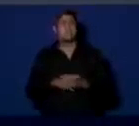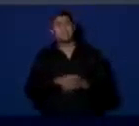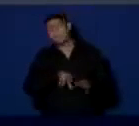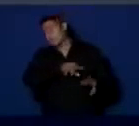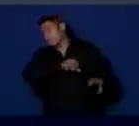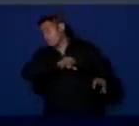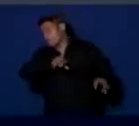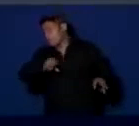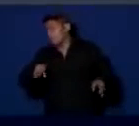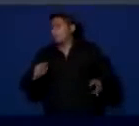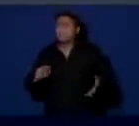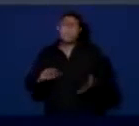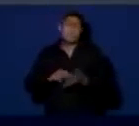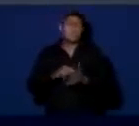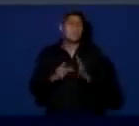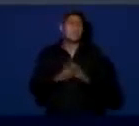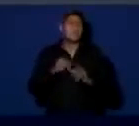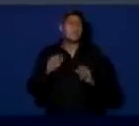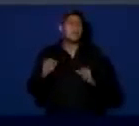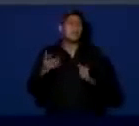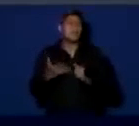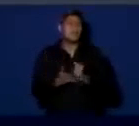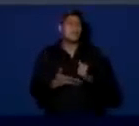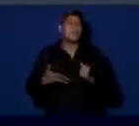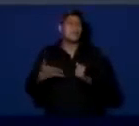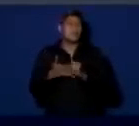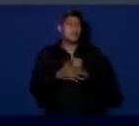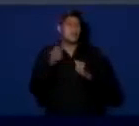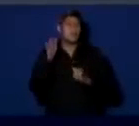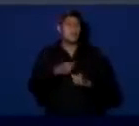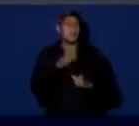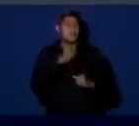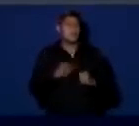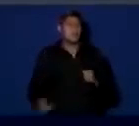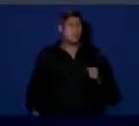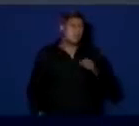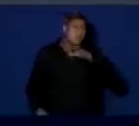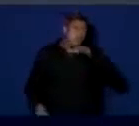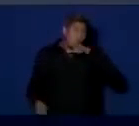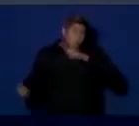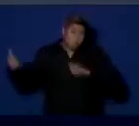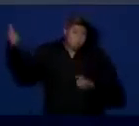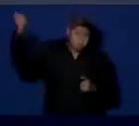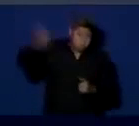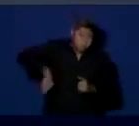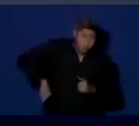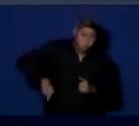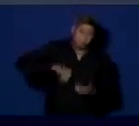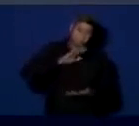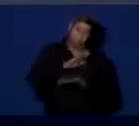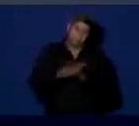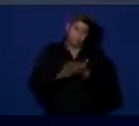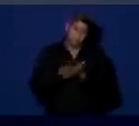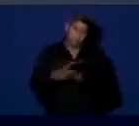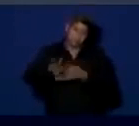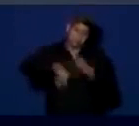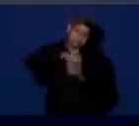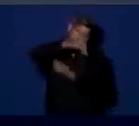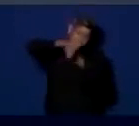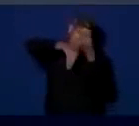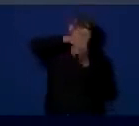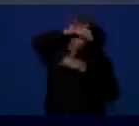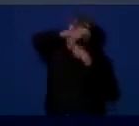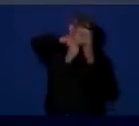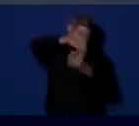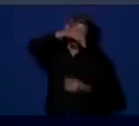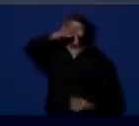etc. O que isso significa é que o caso base é um governo ruim, mas não péssimo na macro, e muito bagunçado na micro,